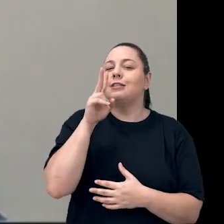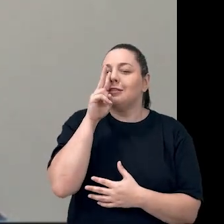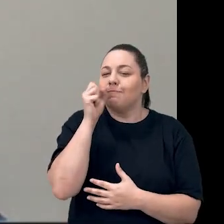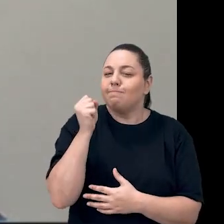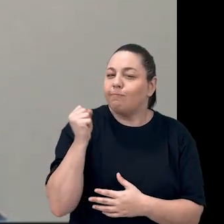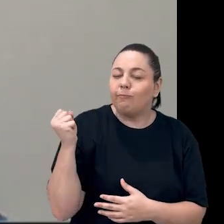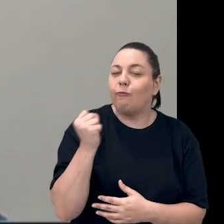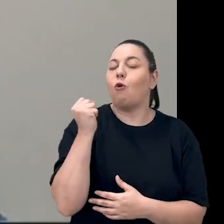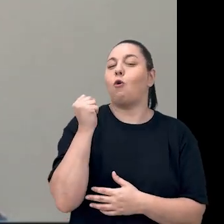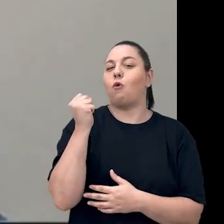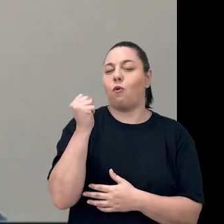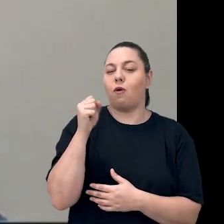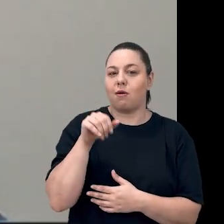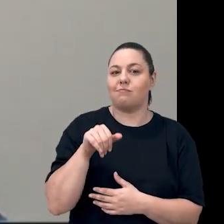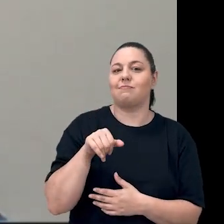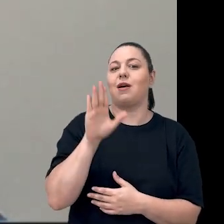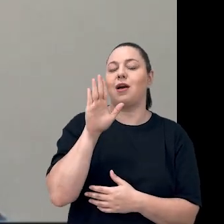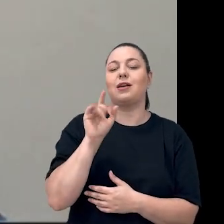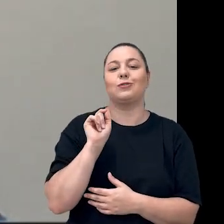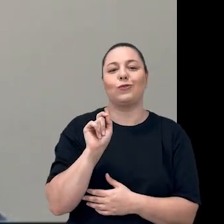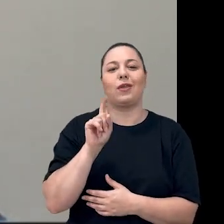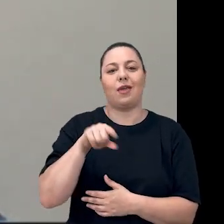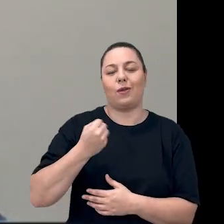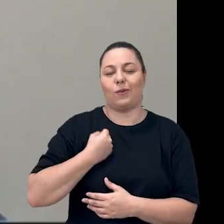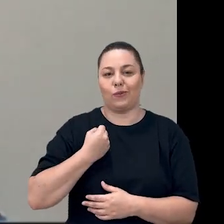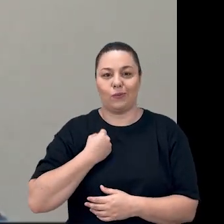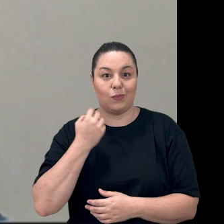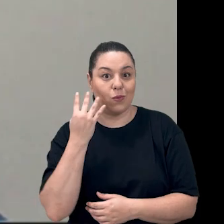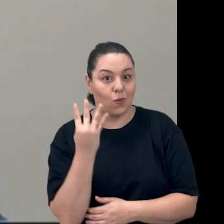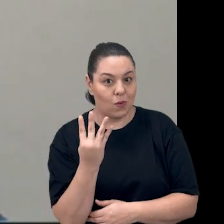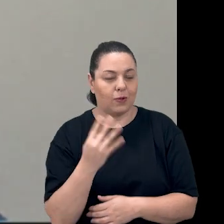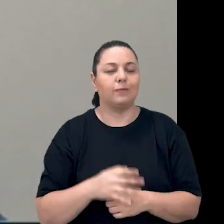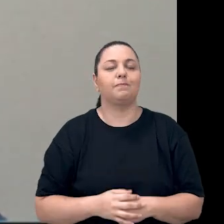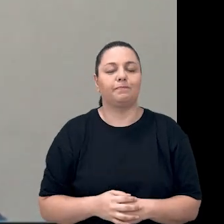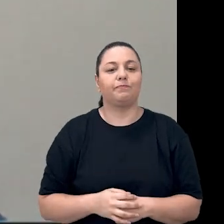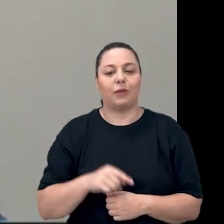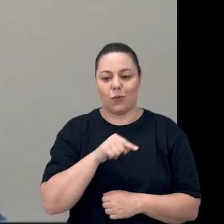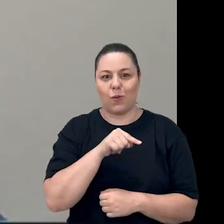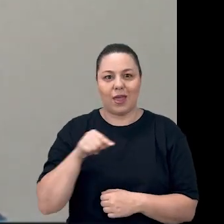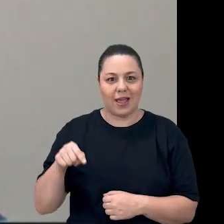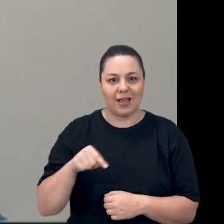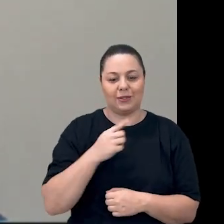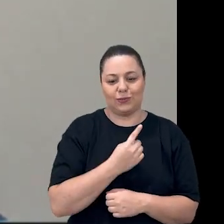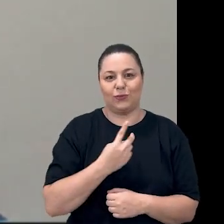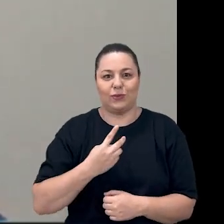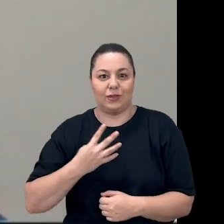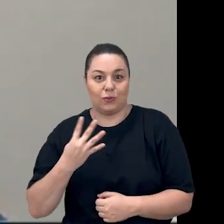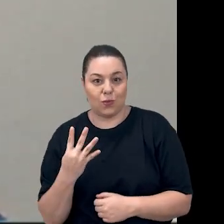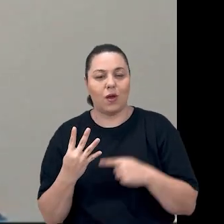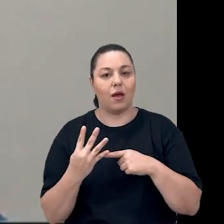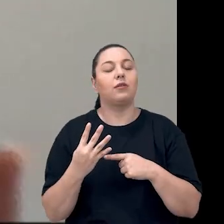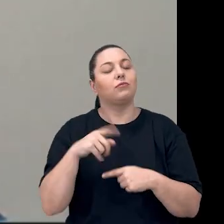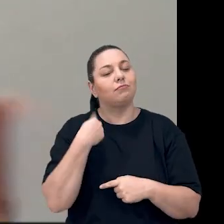larvais, o mais tido como mais resistente é o estágio 4. Então,